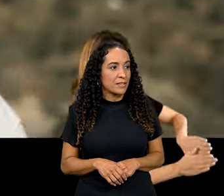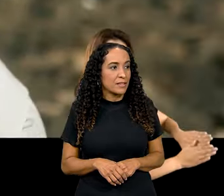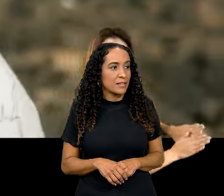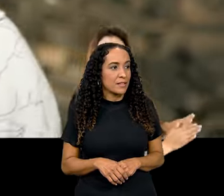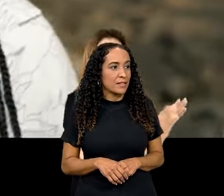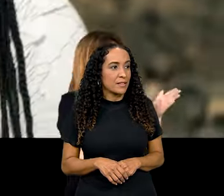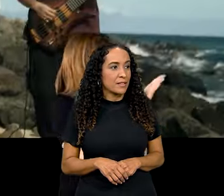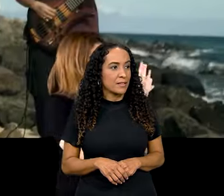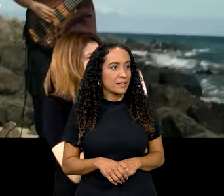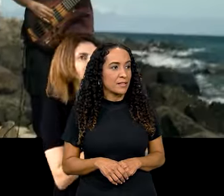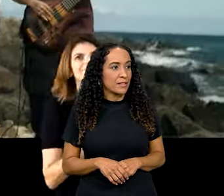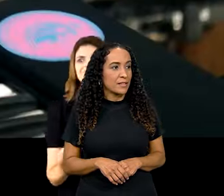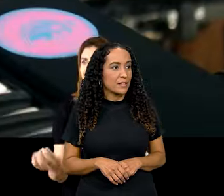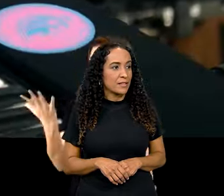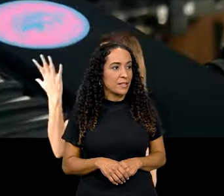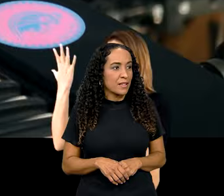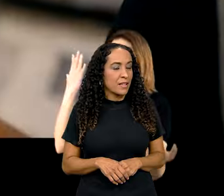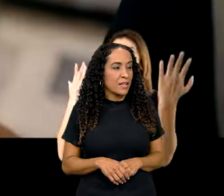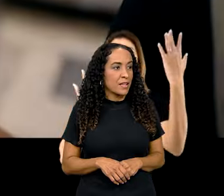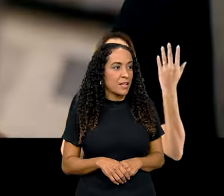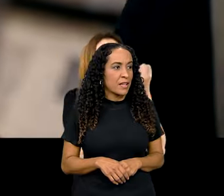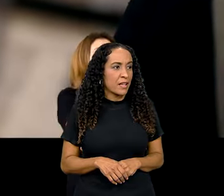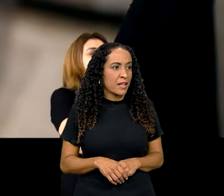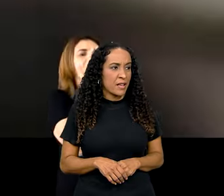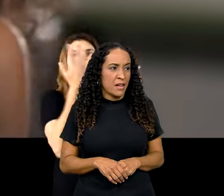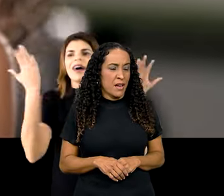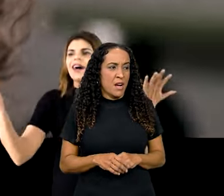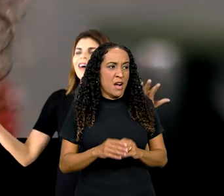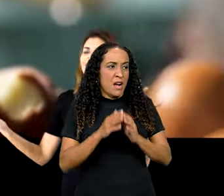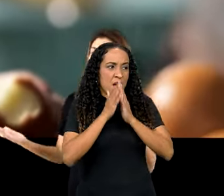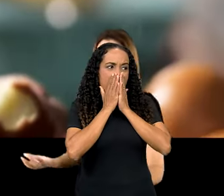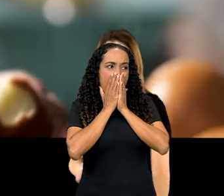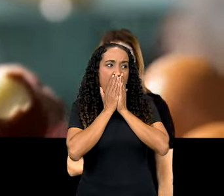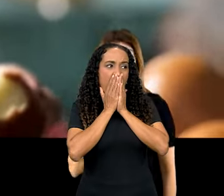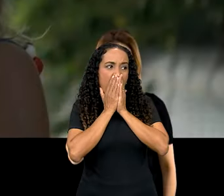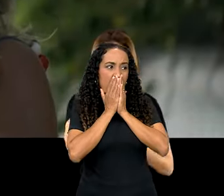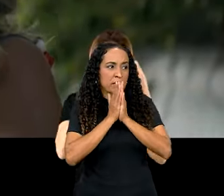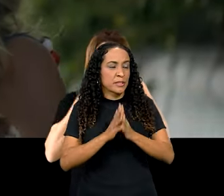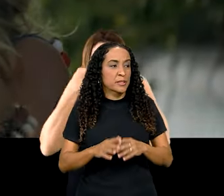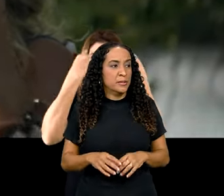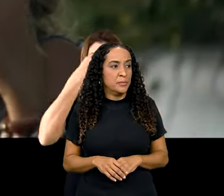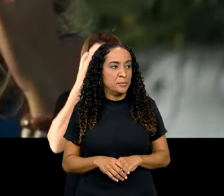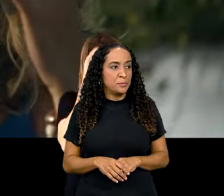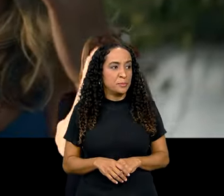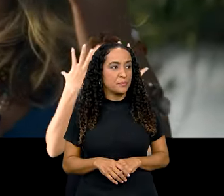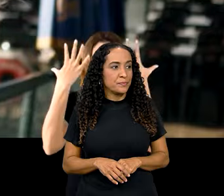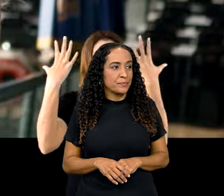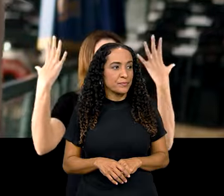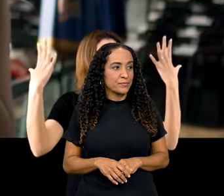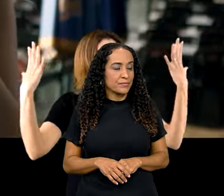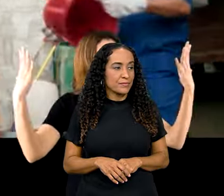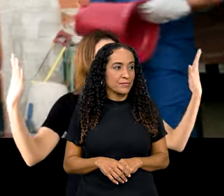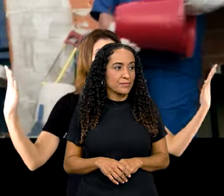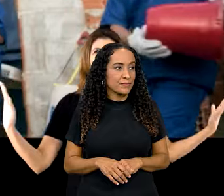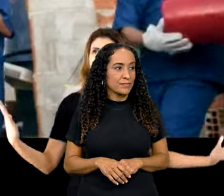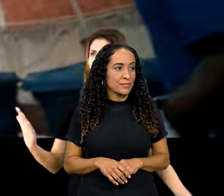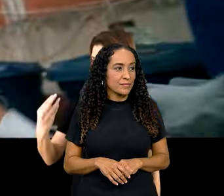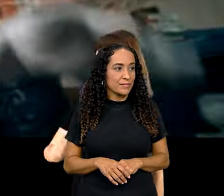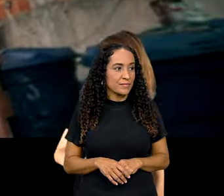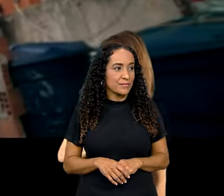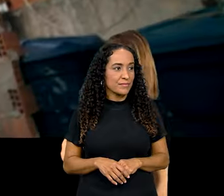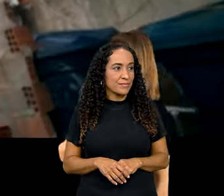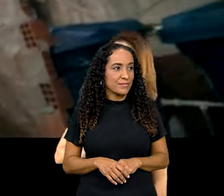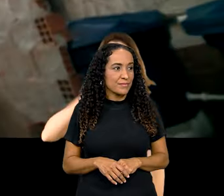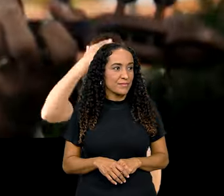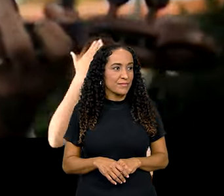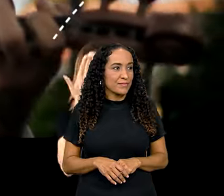Nunca se entregue nça sempre com as manhãs deixa a luz do sol brilhar o céu